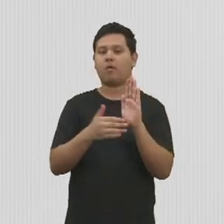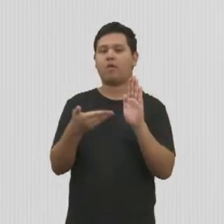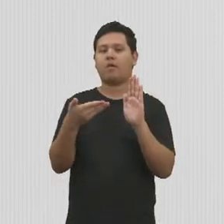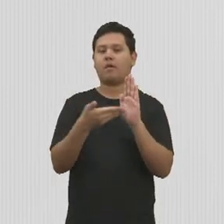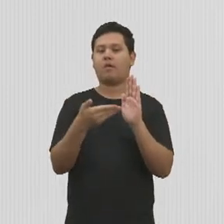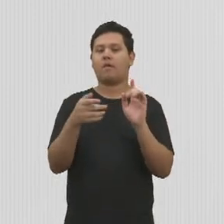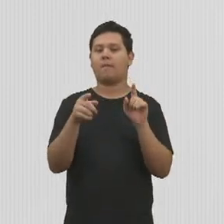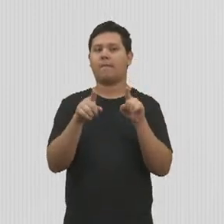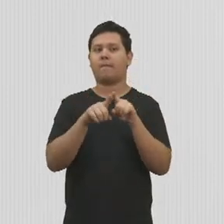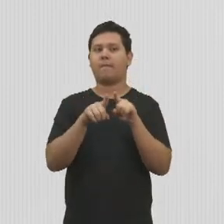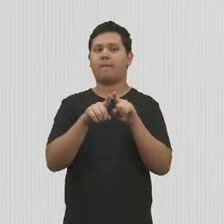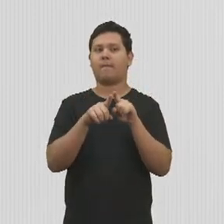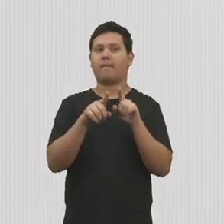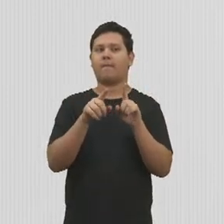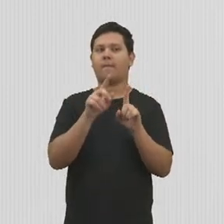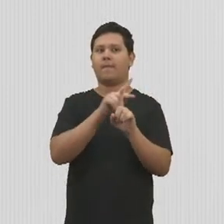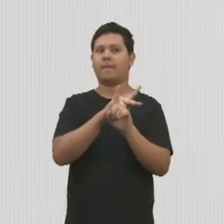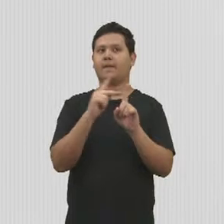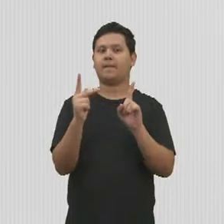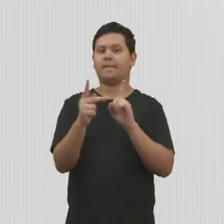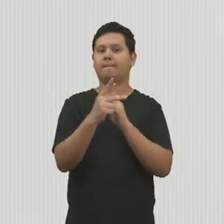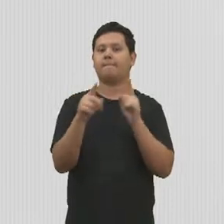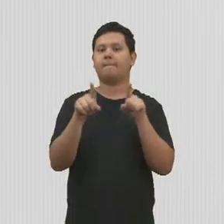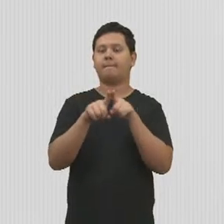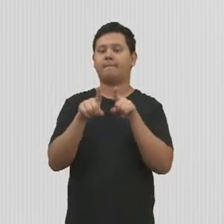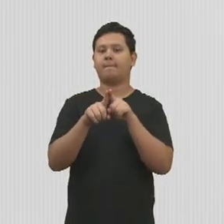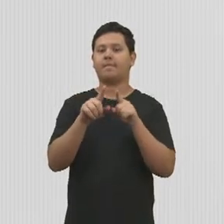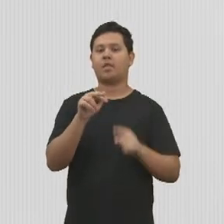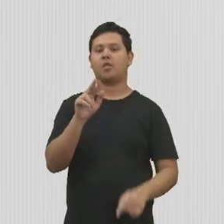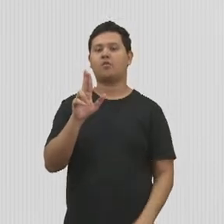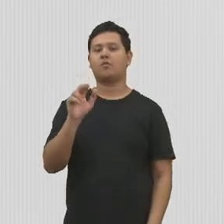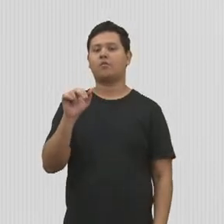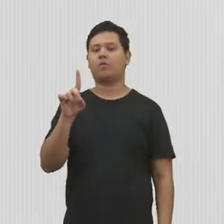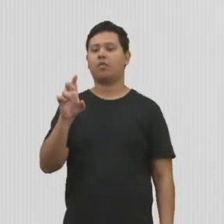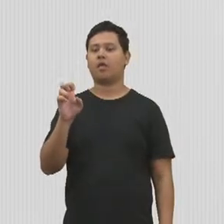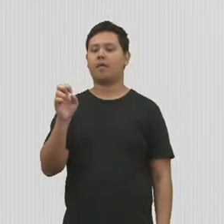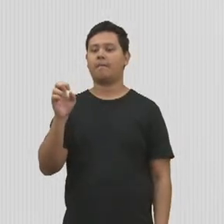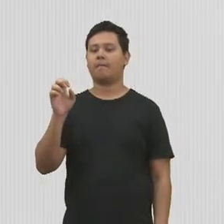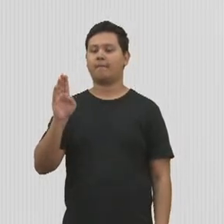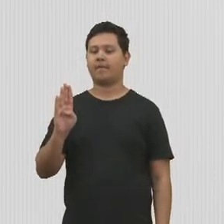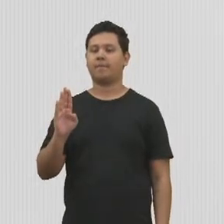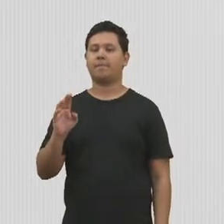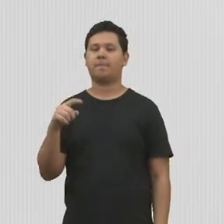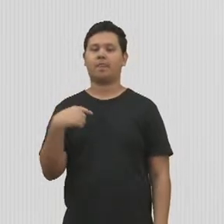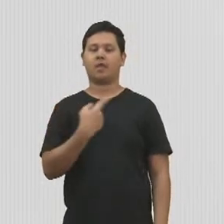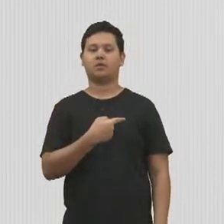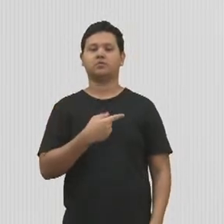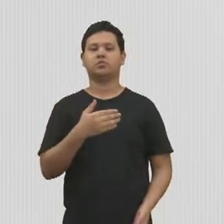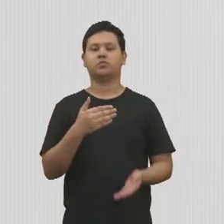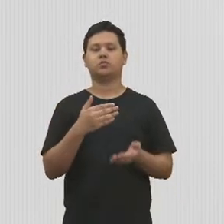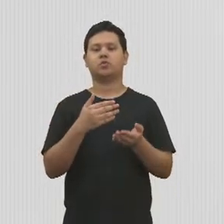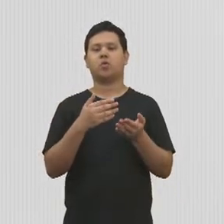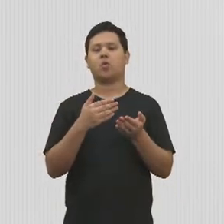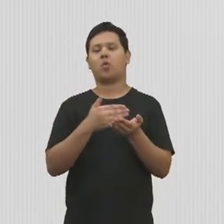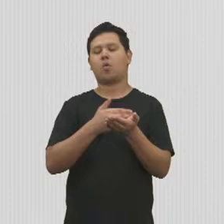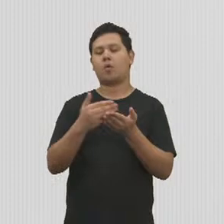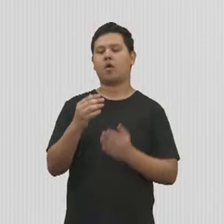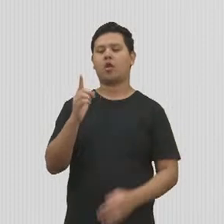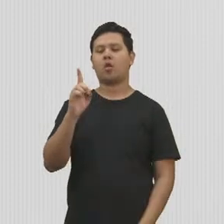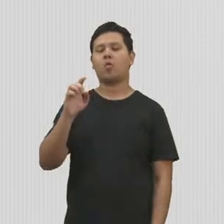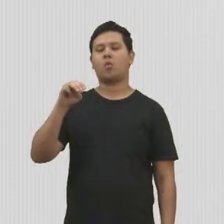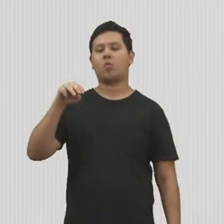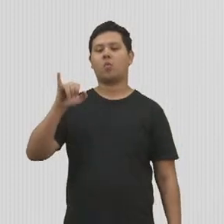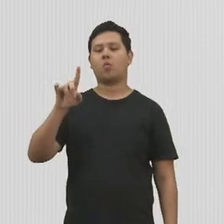os rendimentos de aplicação da previdência e o Fundeb. Então, a gente parte de uma receita corrente de